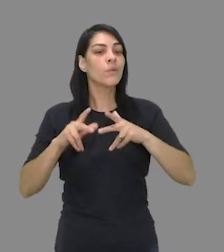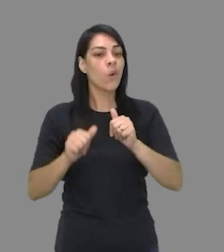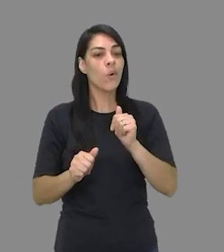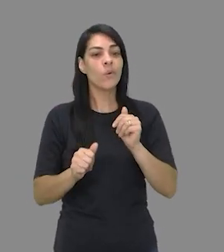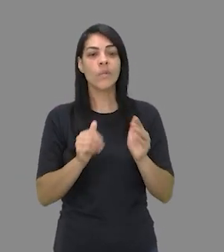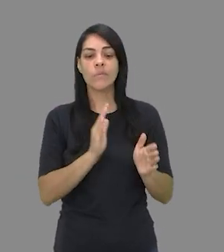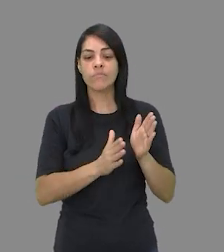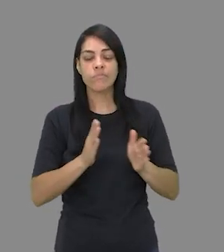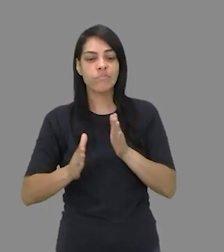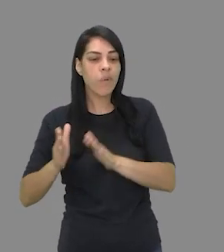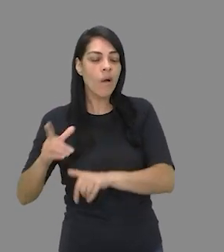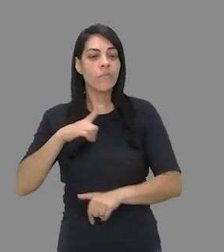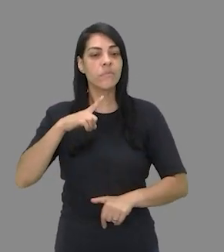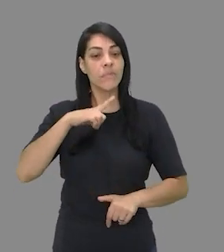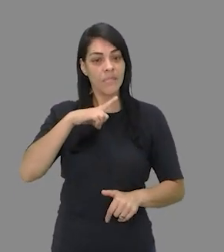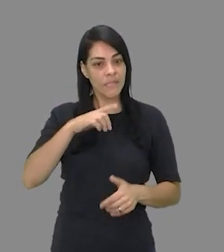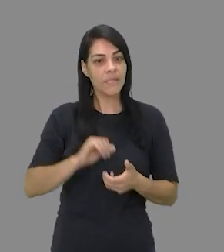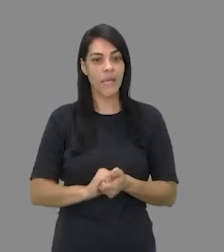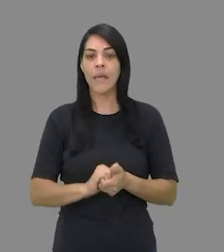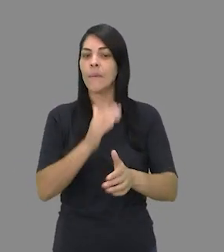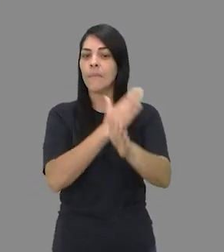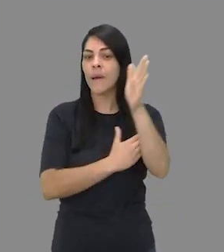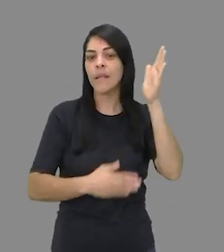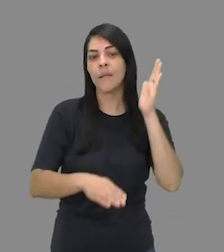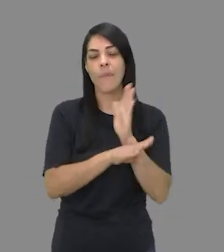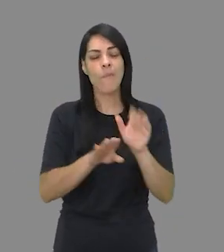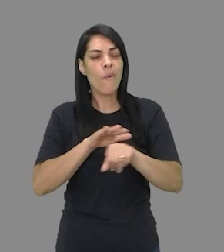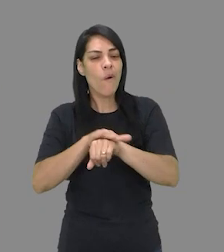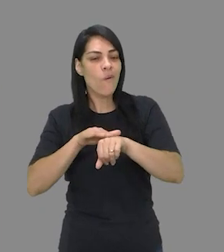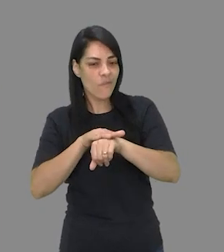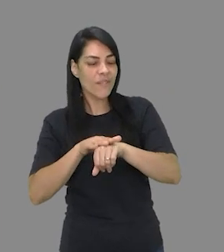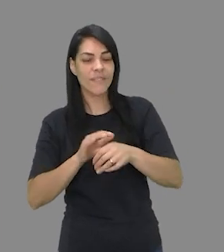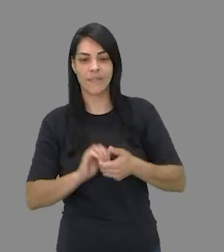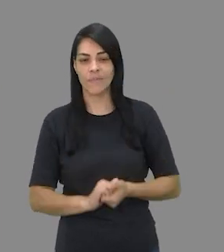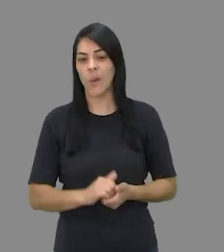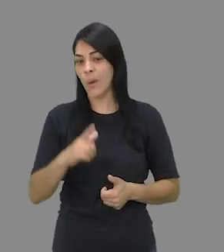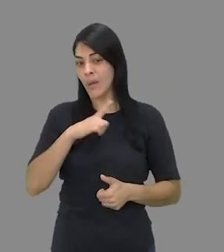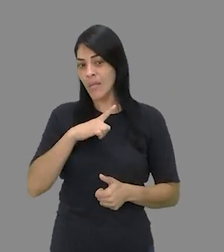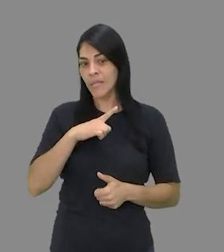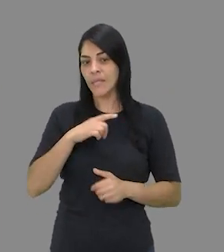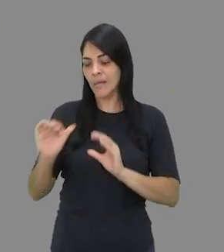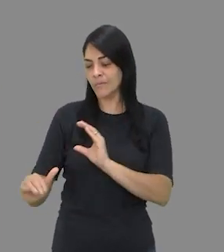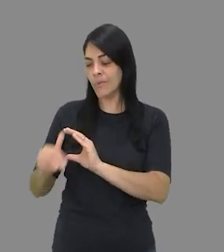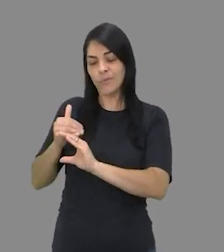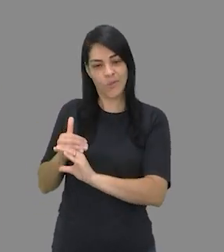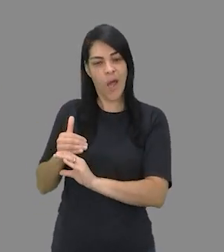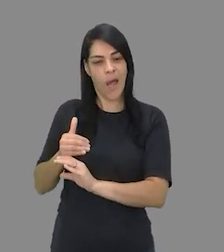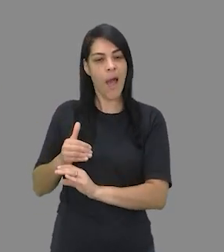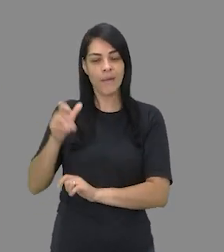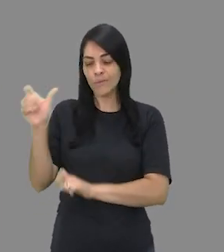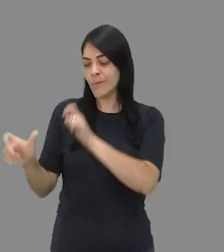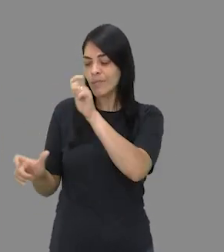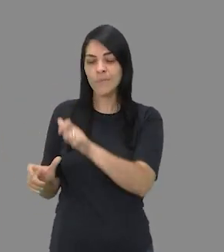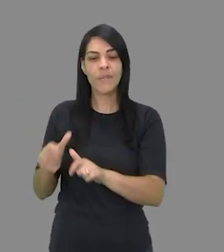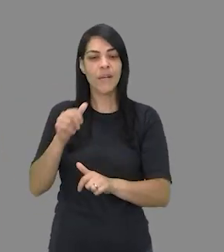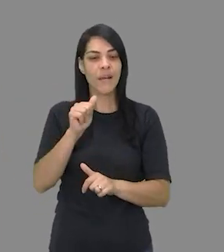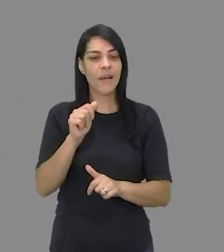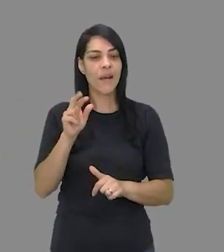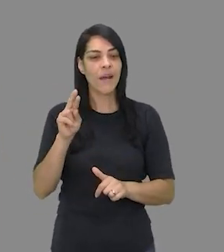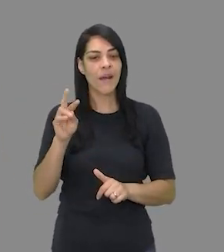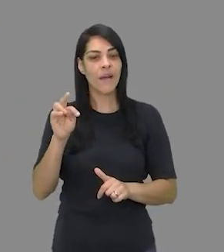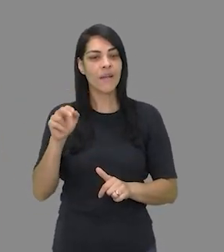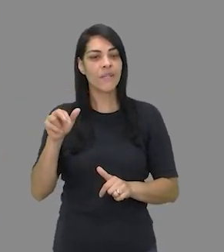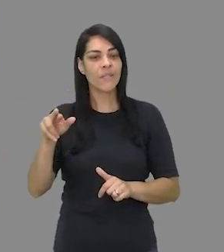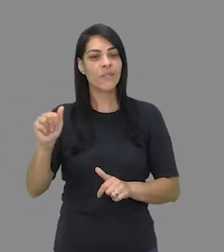modalidades paralímpicas aí para conversarmos um pouco. Eu tenho aqui no chat algumas pessoas, o Arthur,